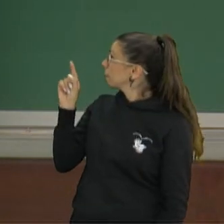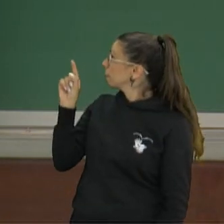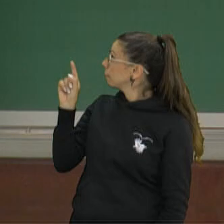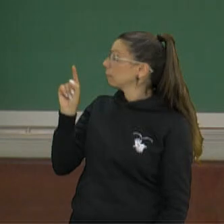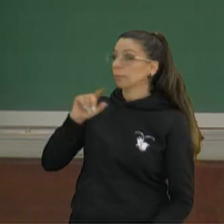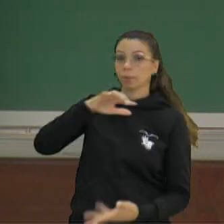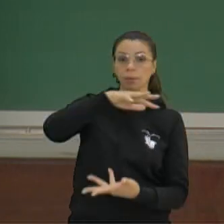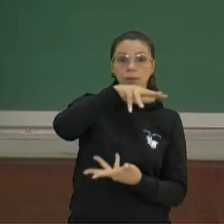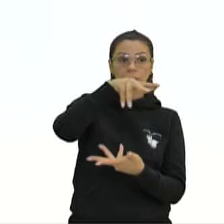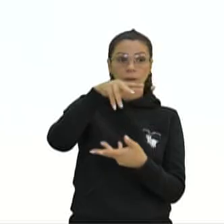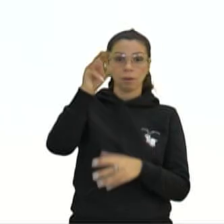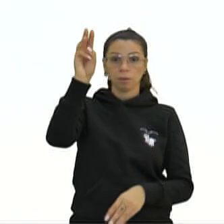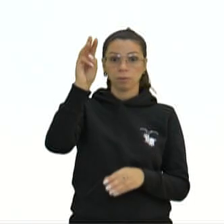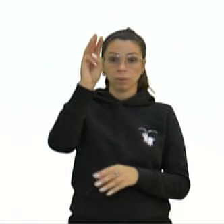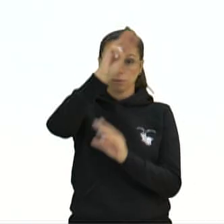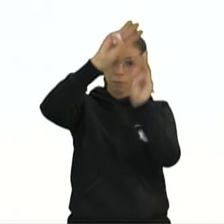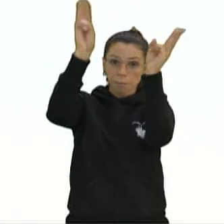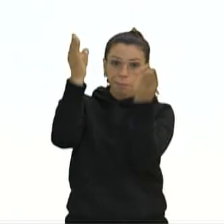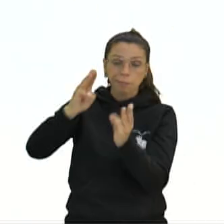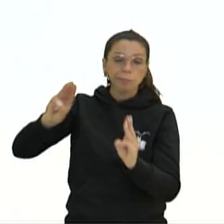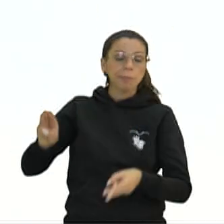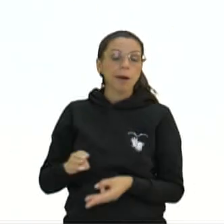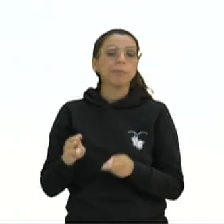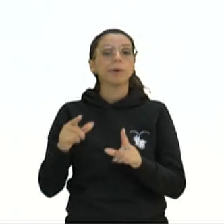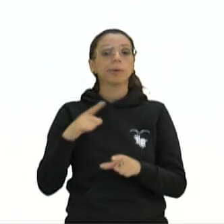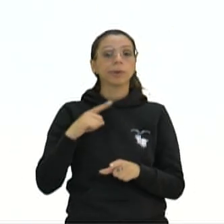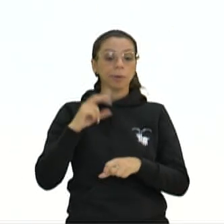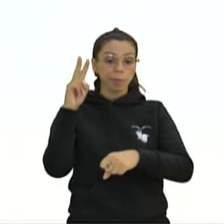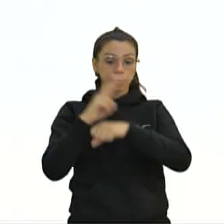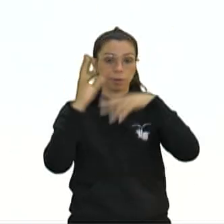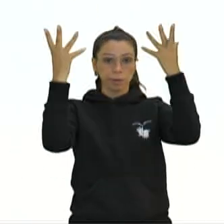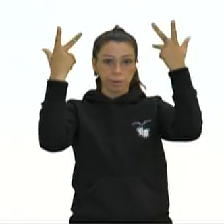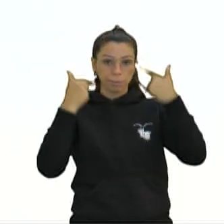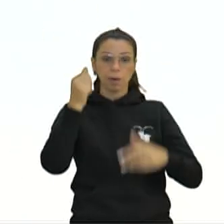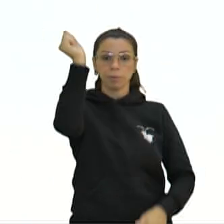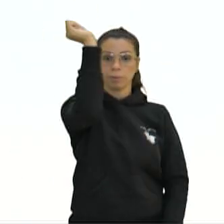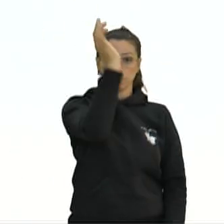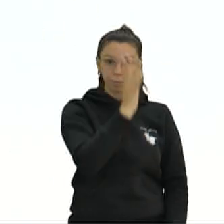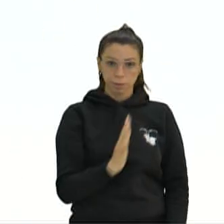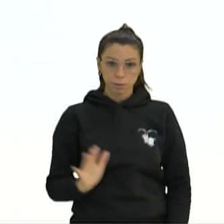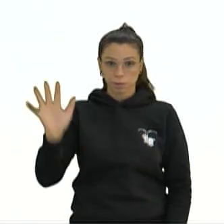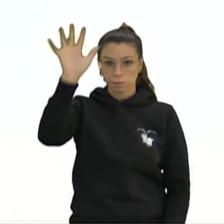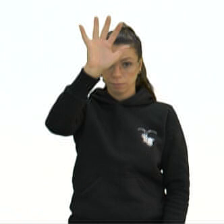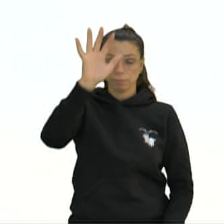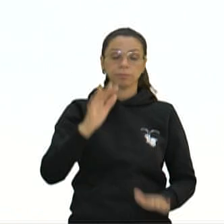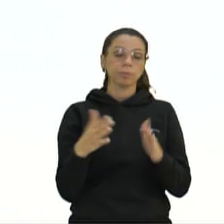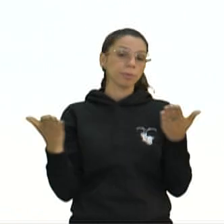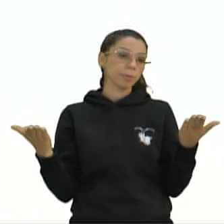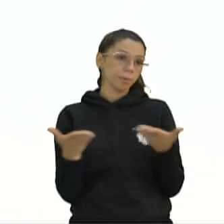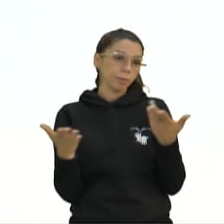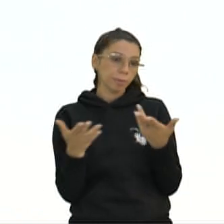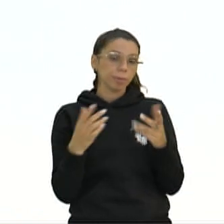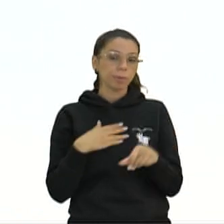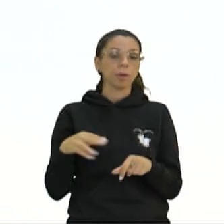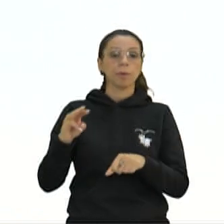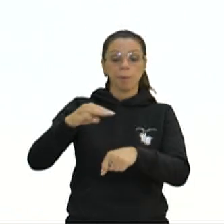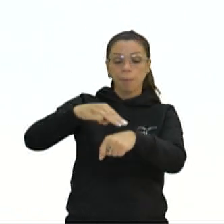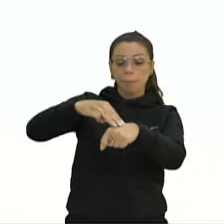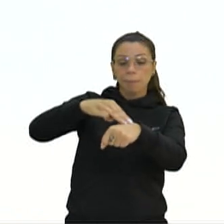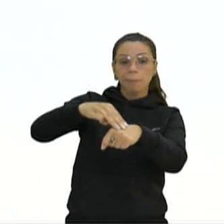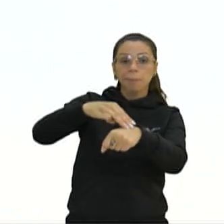a agropecuária no Brasil. O que nós podemos observar nele, né? Então nós temos em marrom